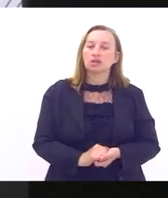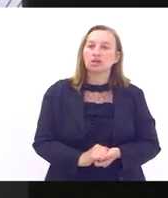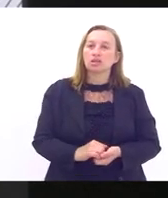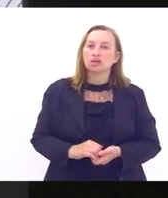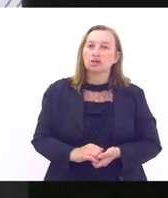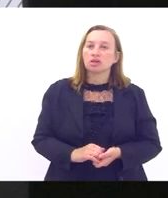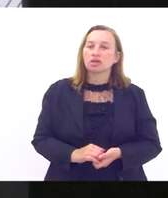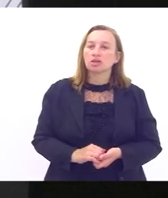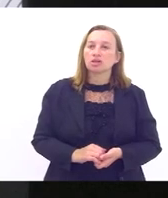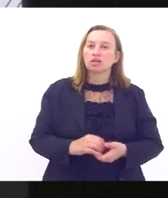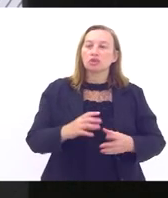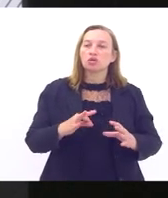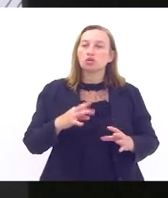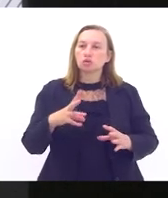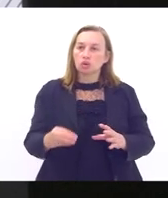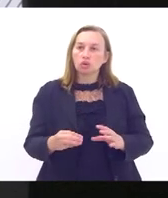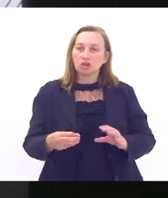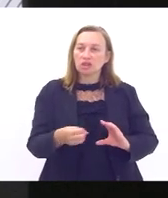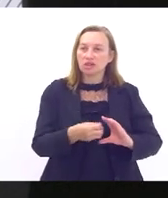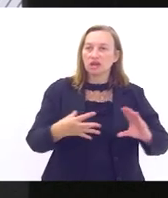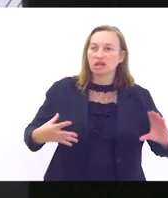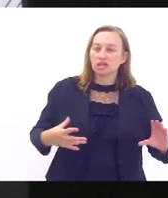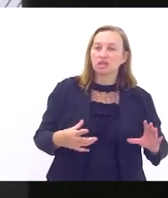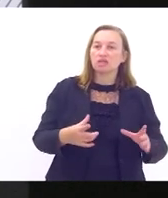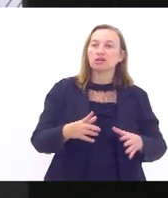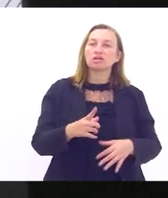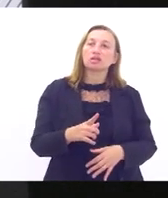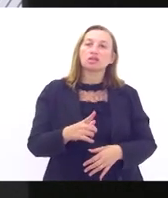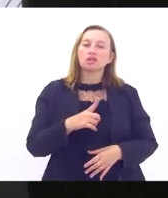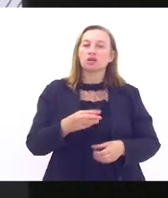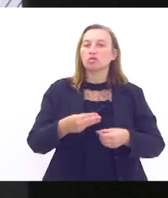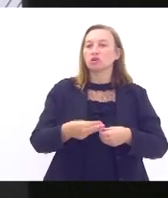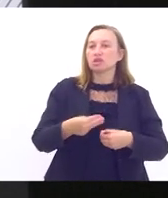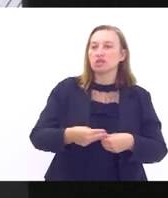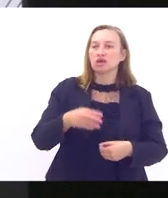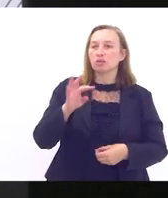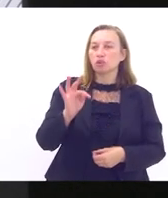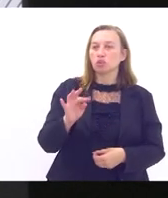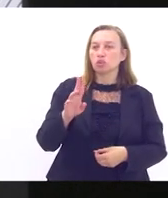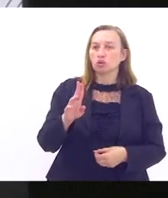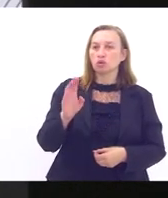vão perpetuando a tuberculose nos municípios.